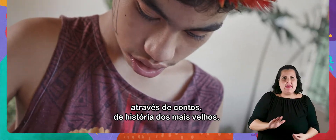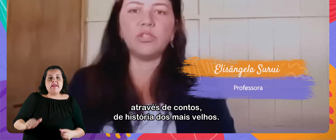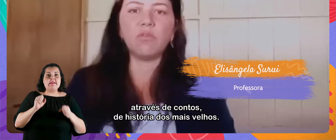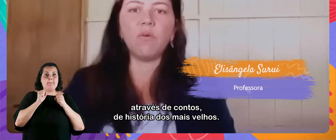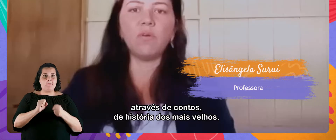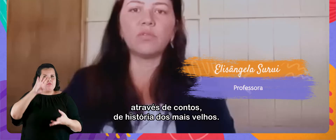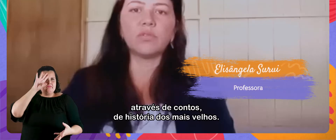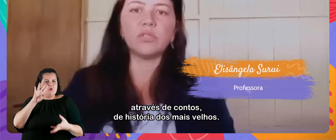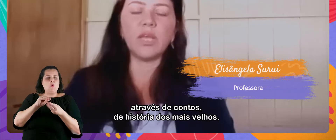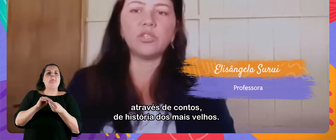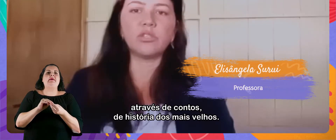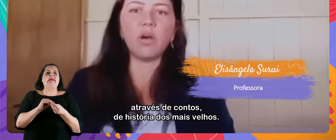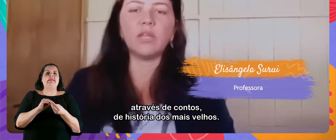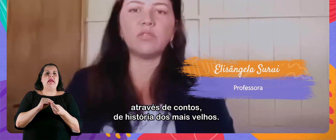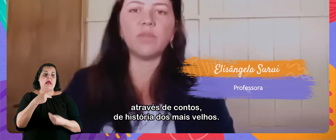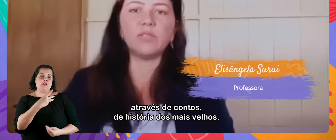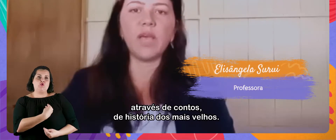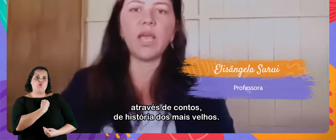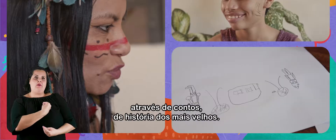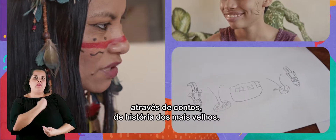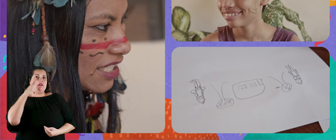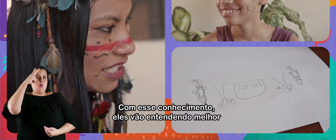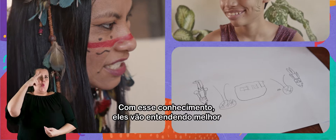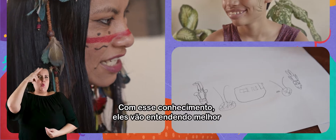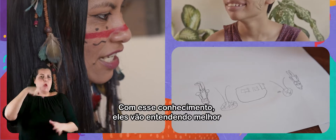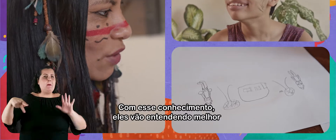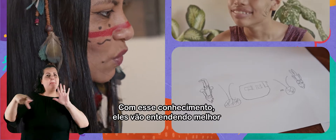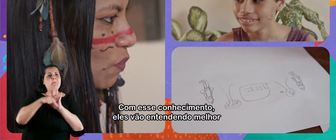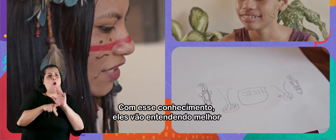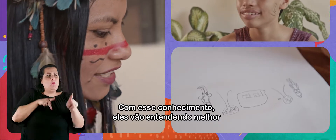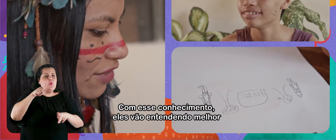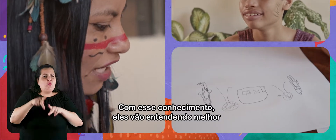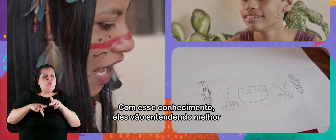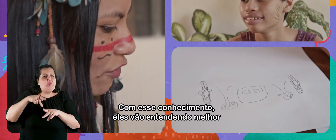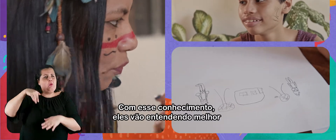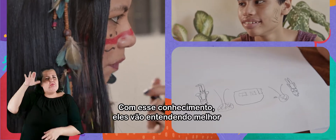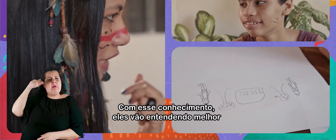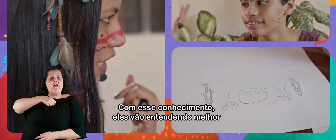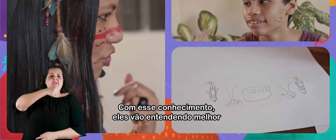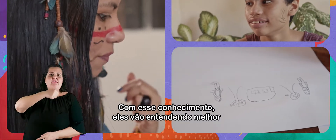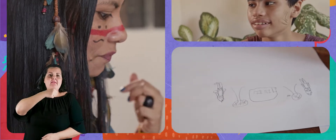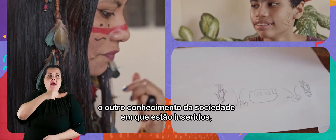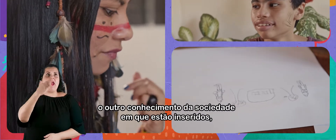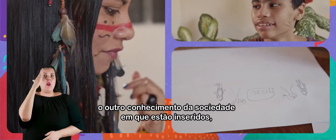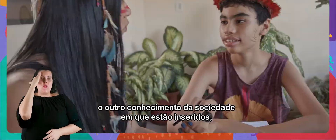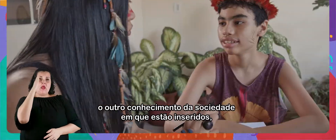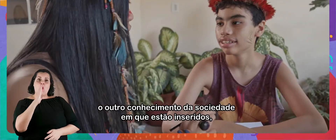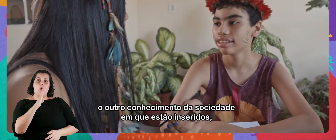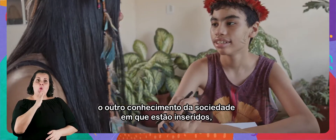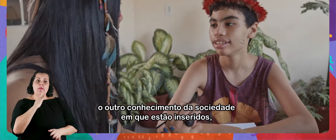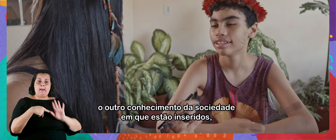através de contos, de história dos mais velhos. Com esse conhecimento, eles vão entendendo melhor o